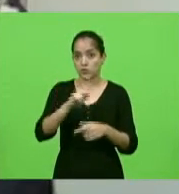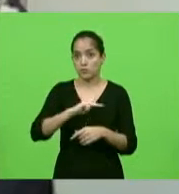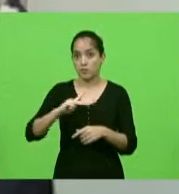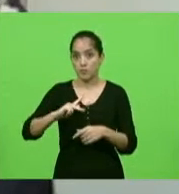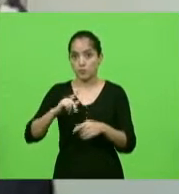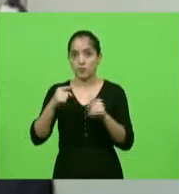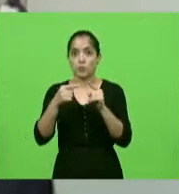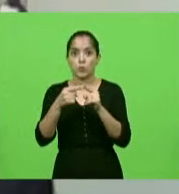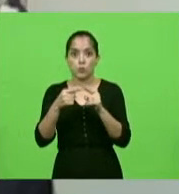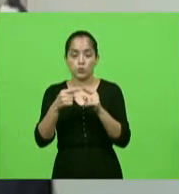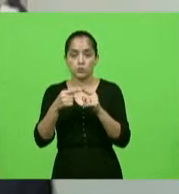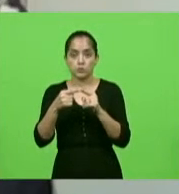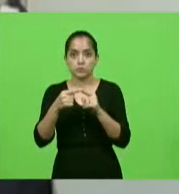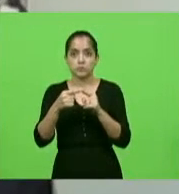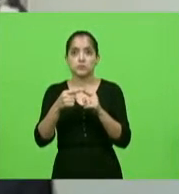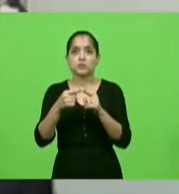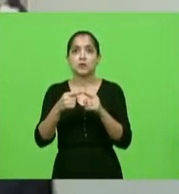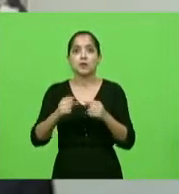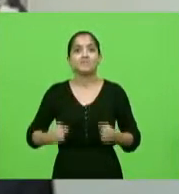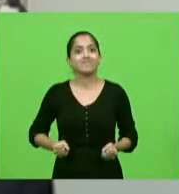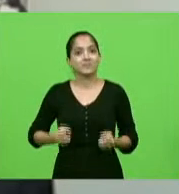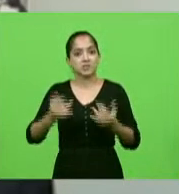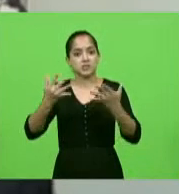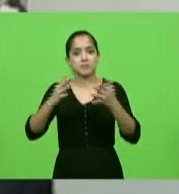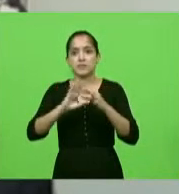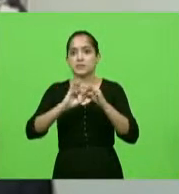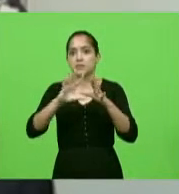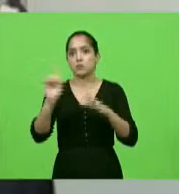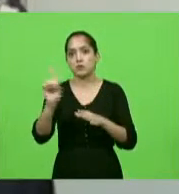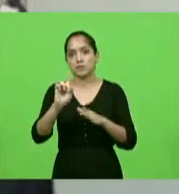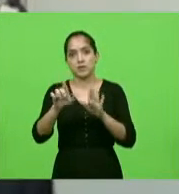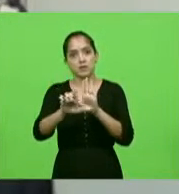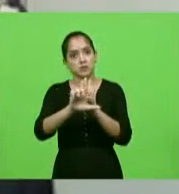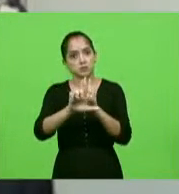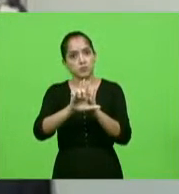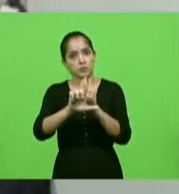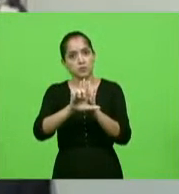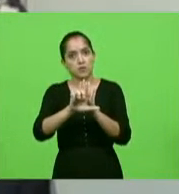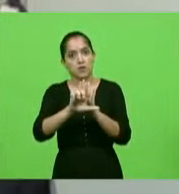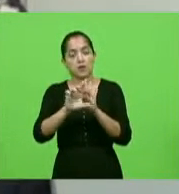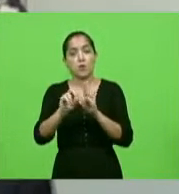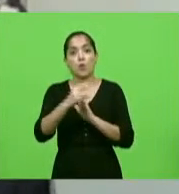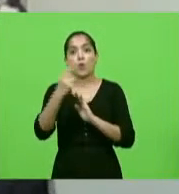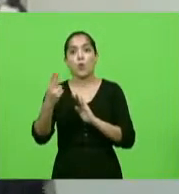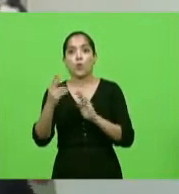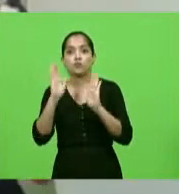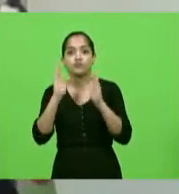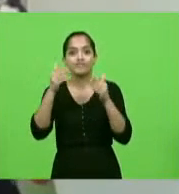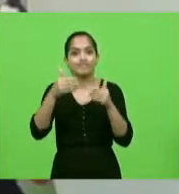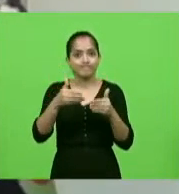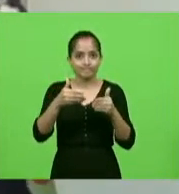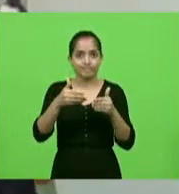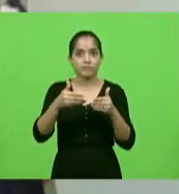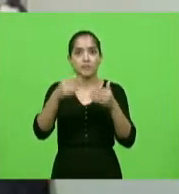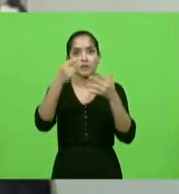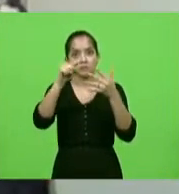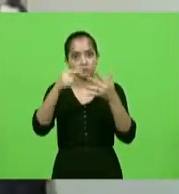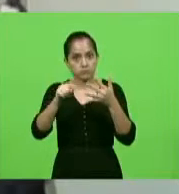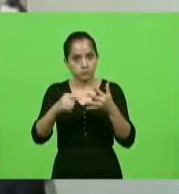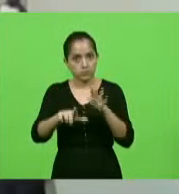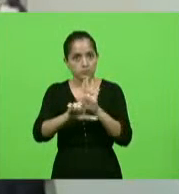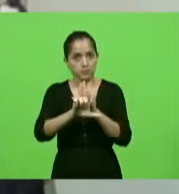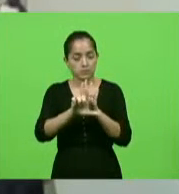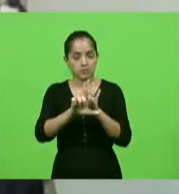1, item 1, ordenar despesas não autorizadas por lei ou sem observância das prescrições legais